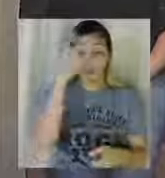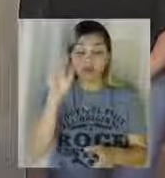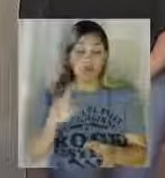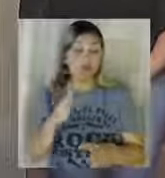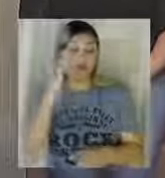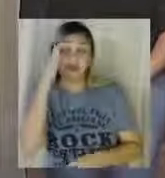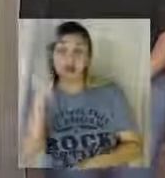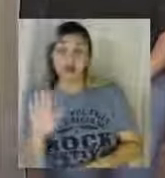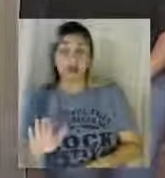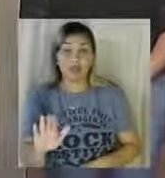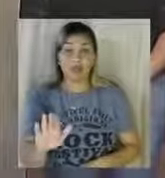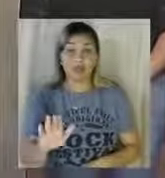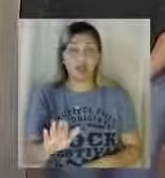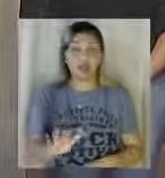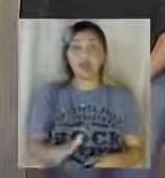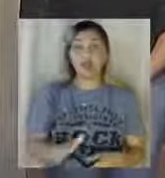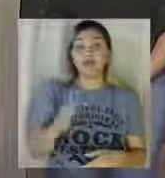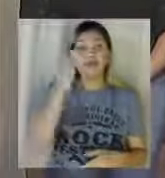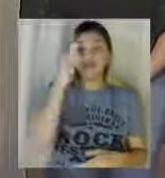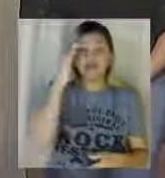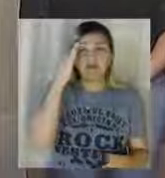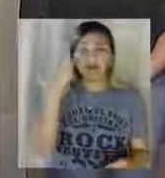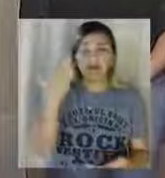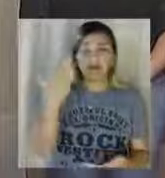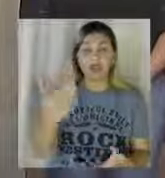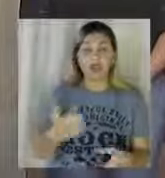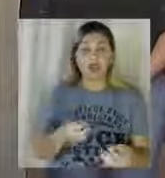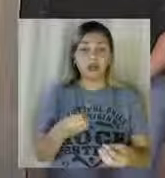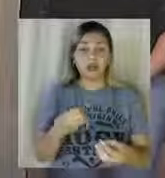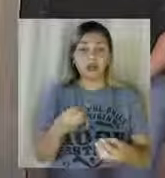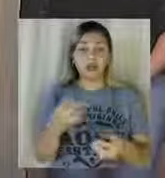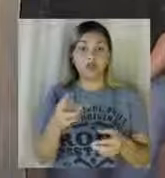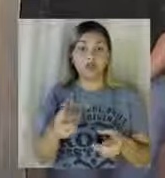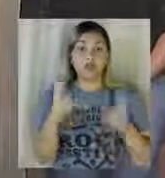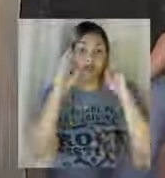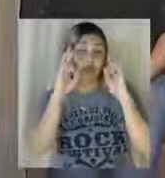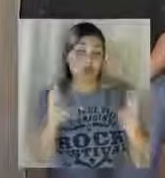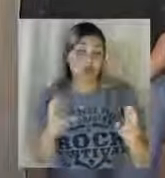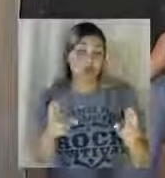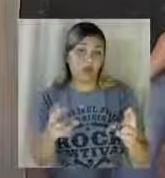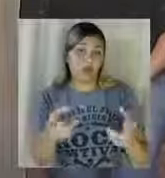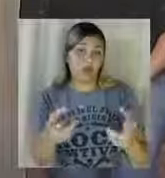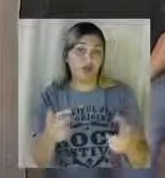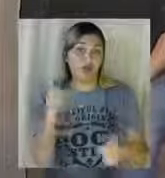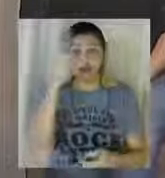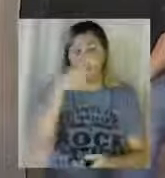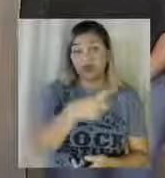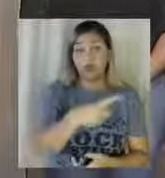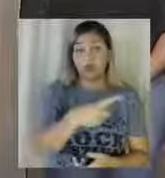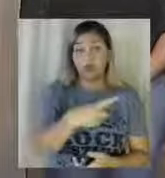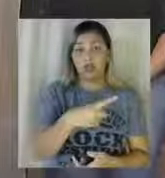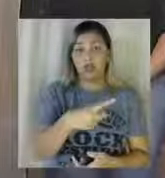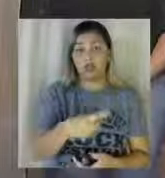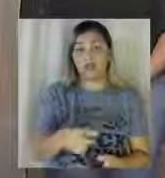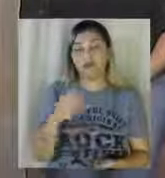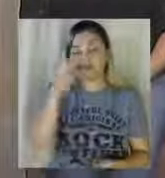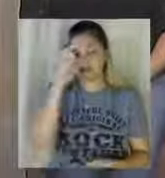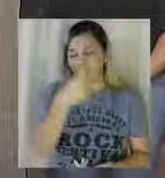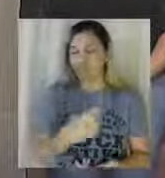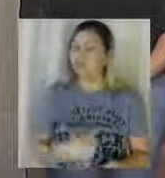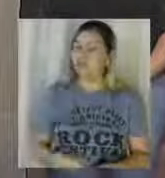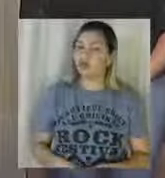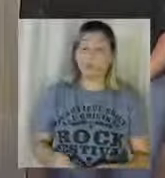de um surdo, principalmente de comunicação, responsabilidade, respeito, que eu enfrentava. Era muito difícil. E eu